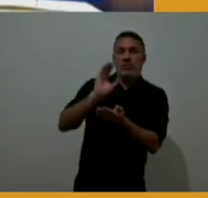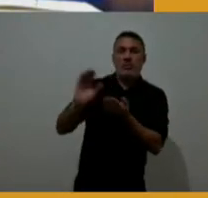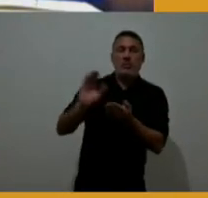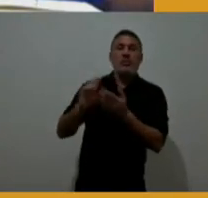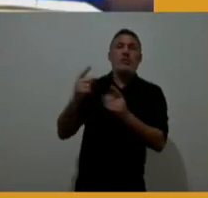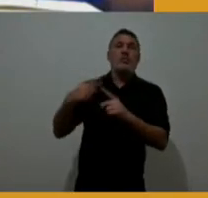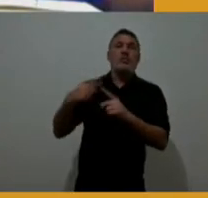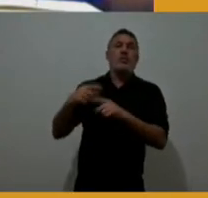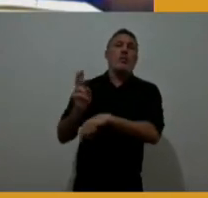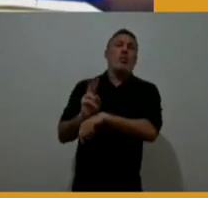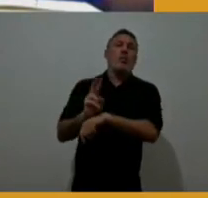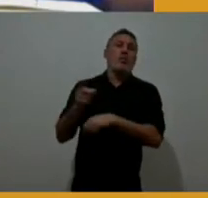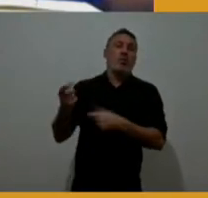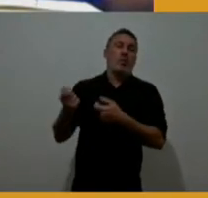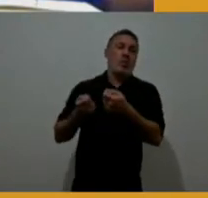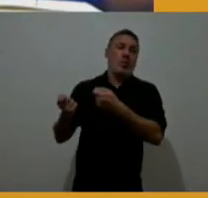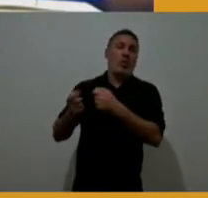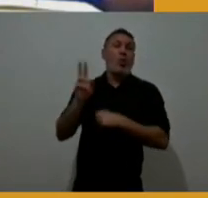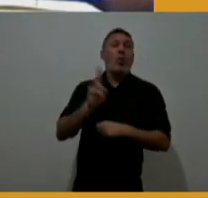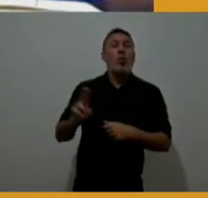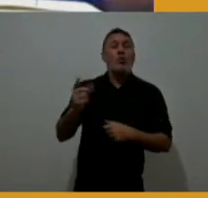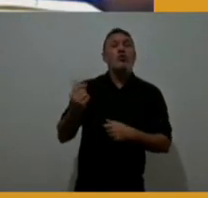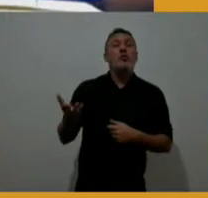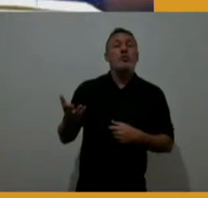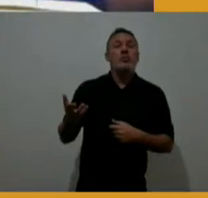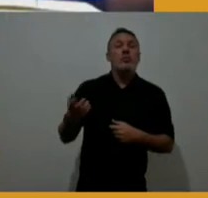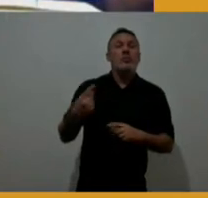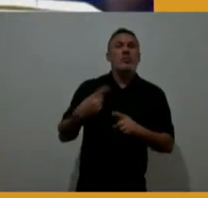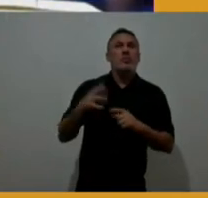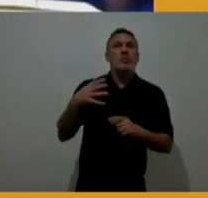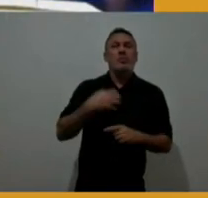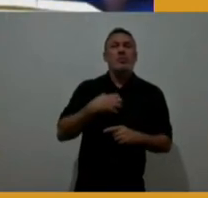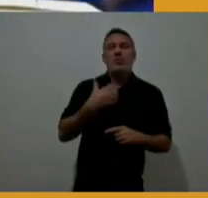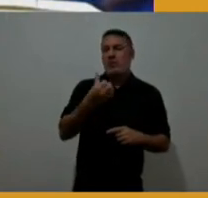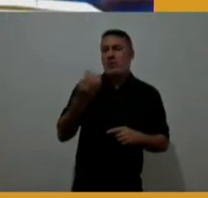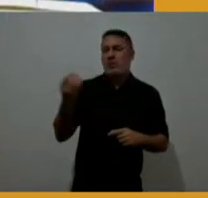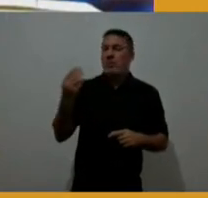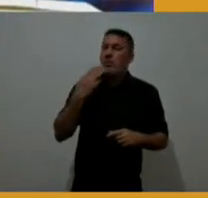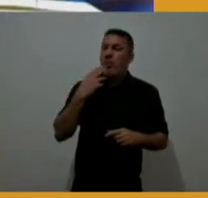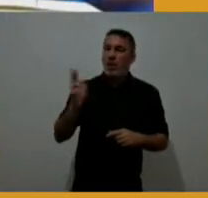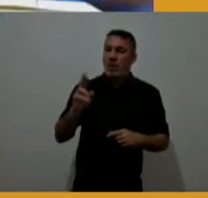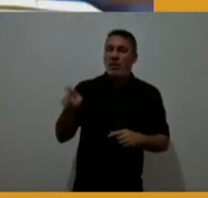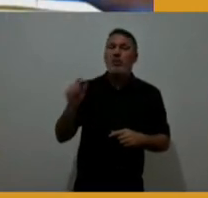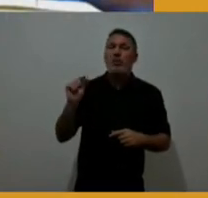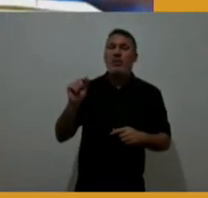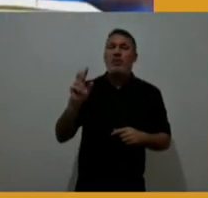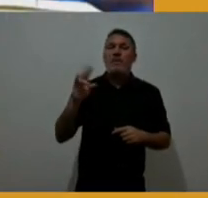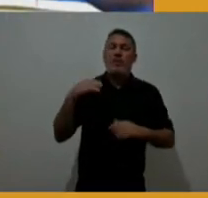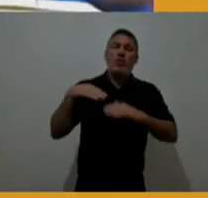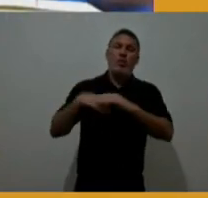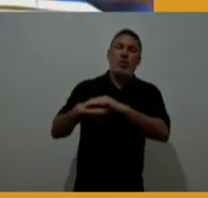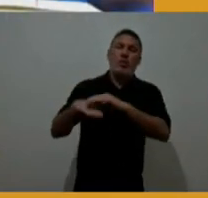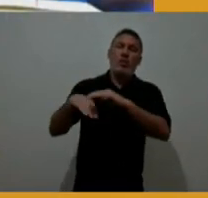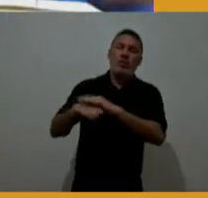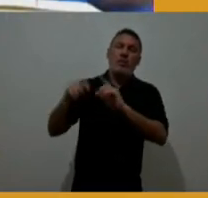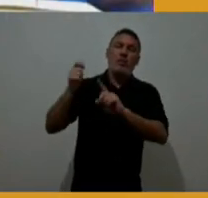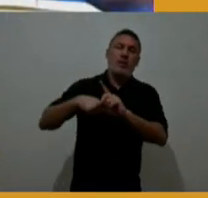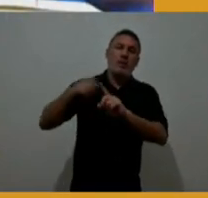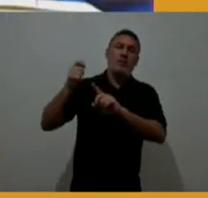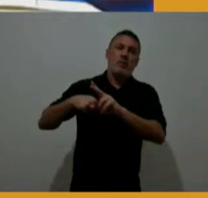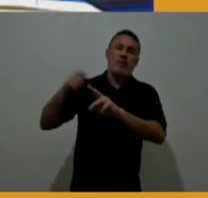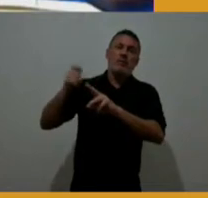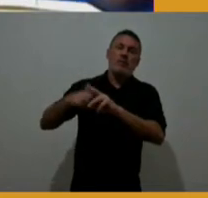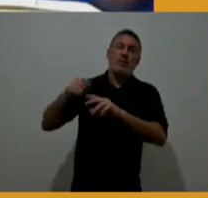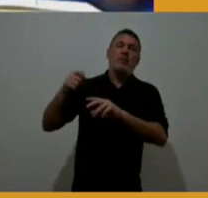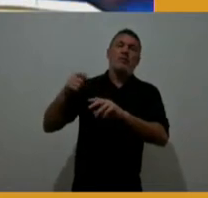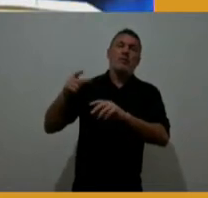uso desse recurso, que hoje está perto de R$600 milhões, e que ele é abastecido mensalmente, então, o maior fundo nesse perfil